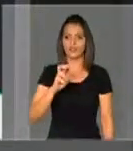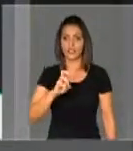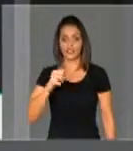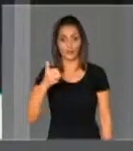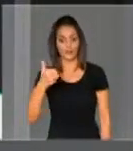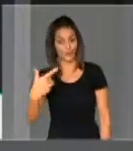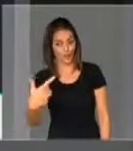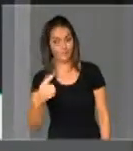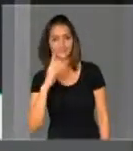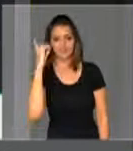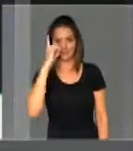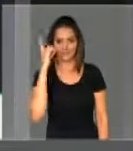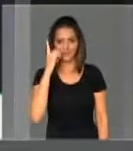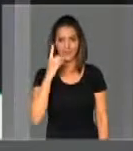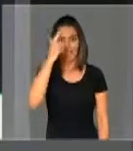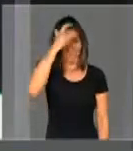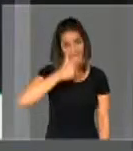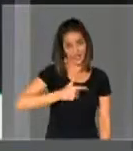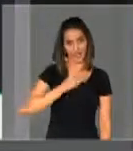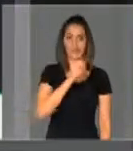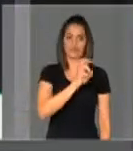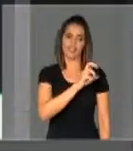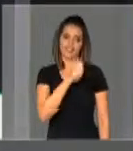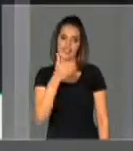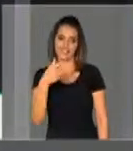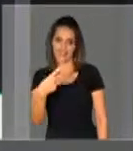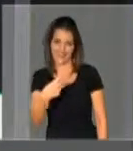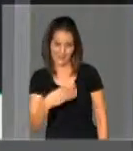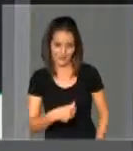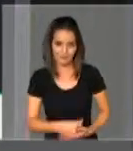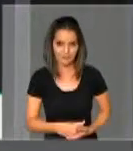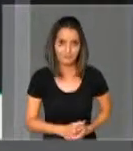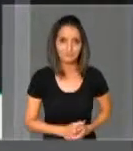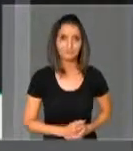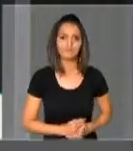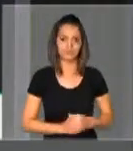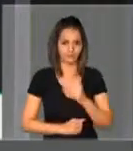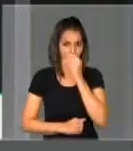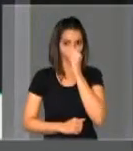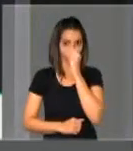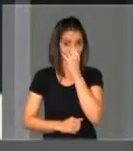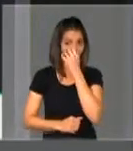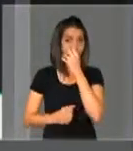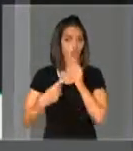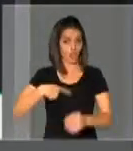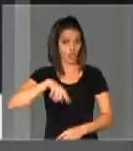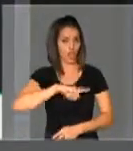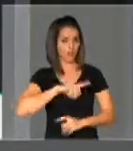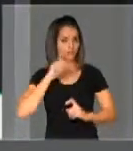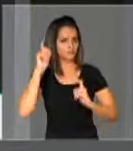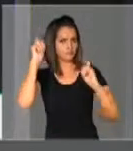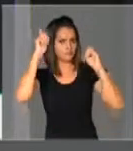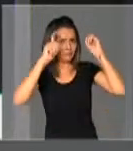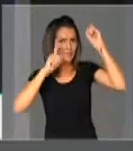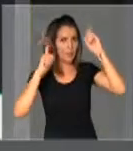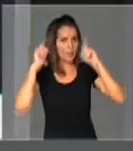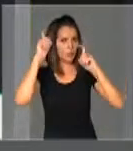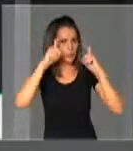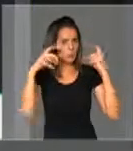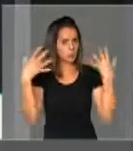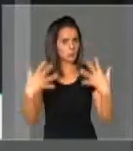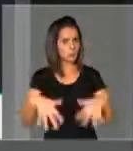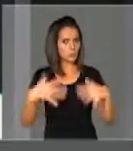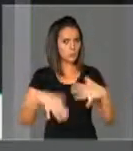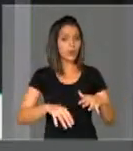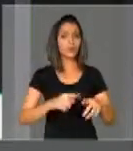casa, 513 comigo, que nós estamos muito preocupados. Desde